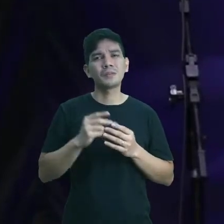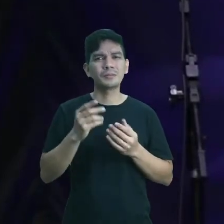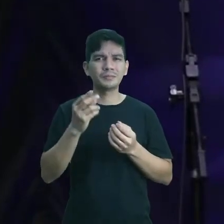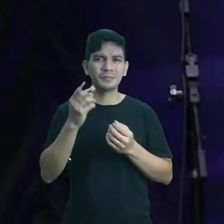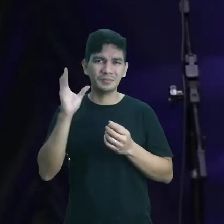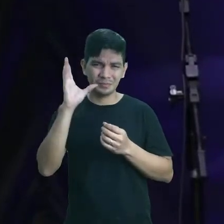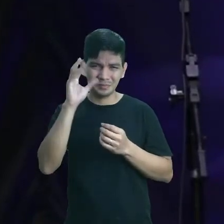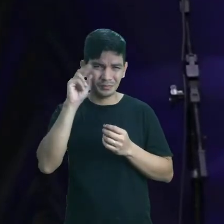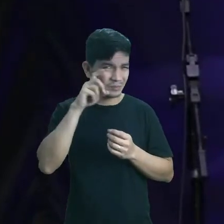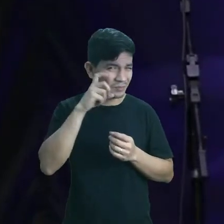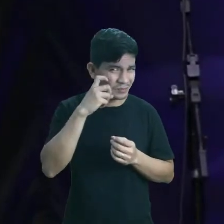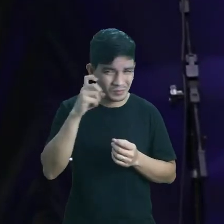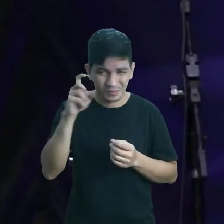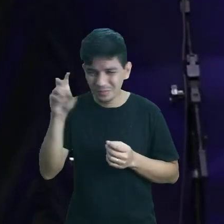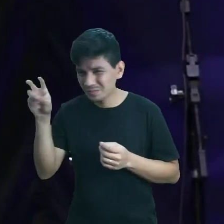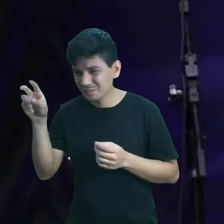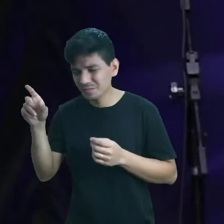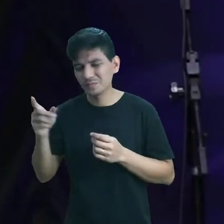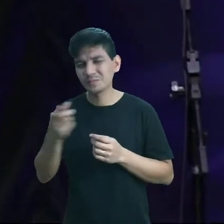que somos adultos.